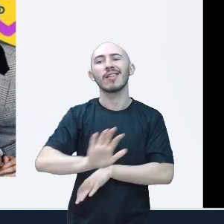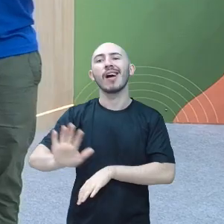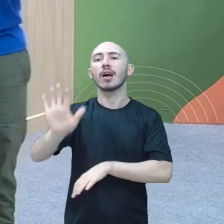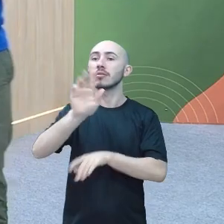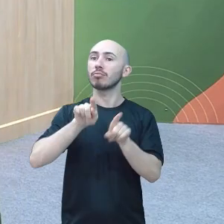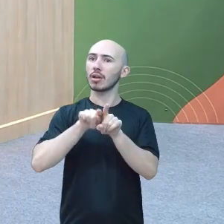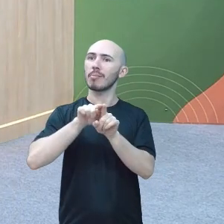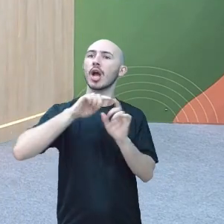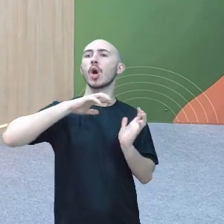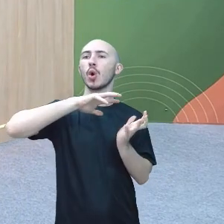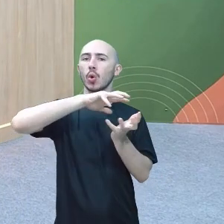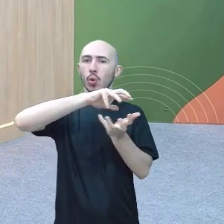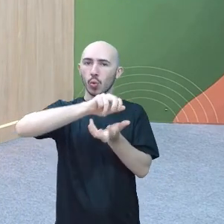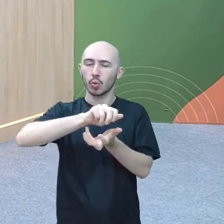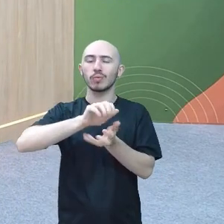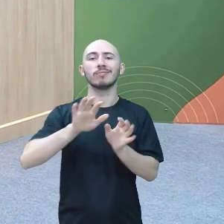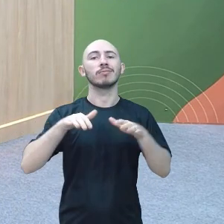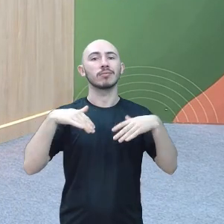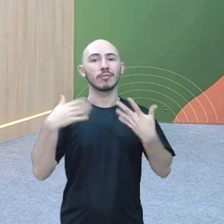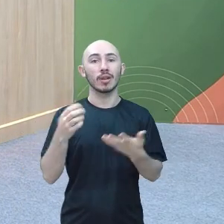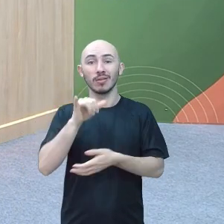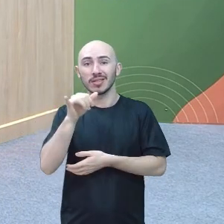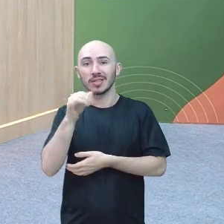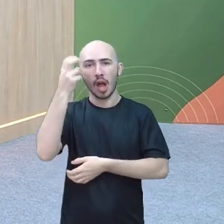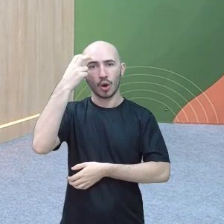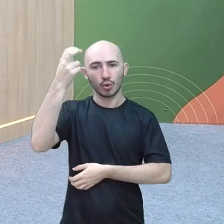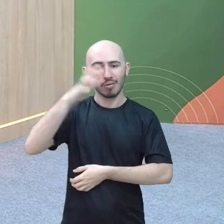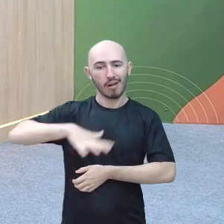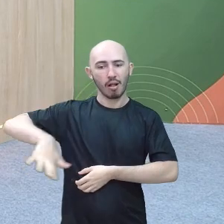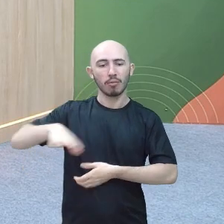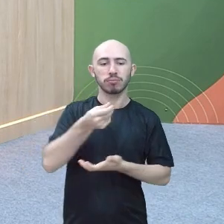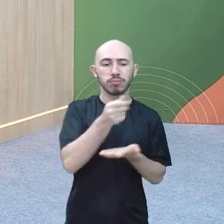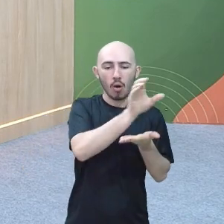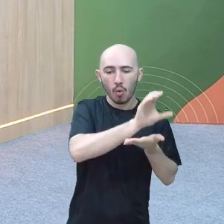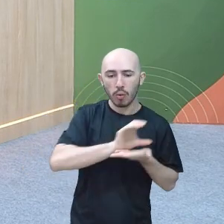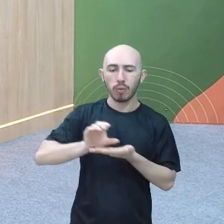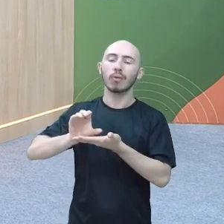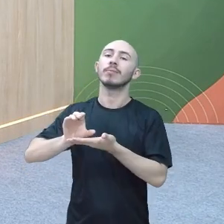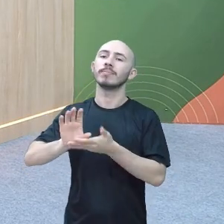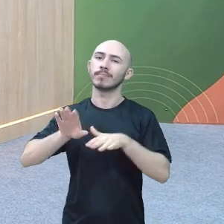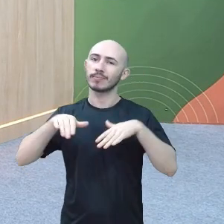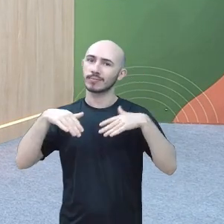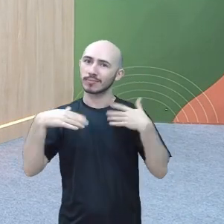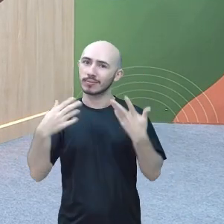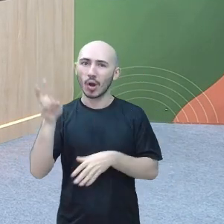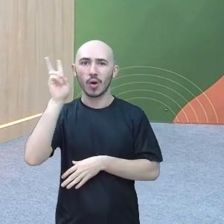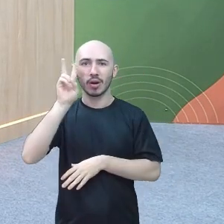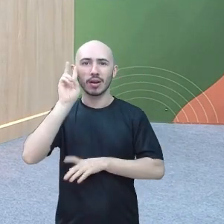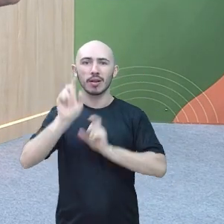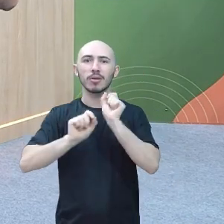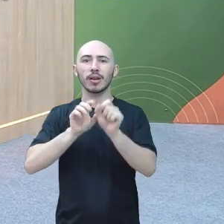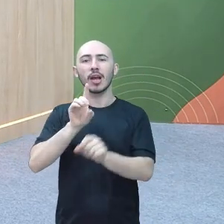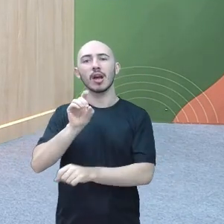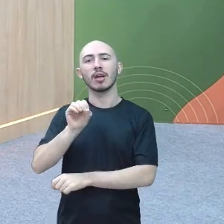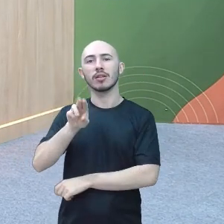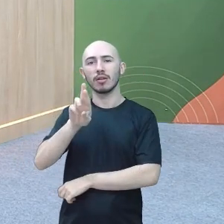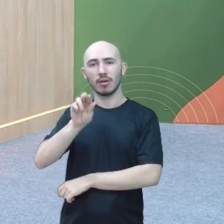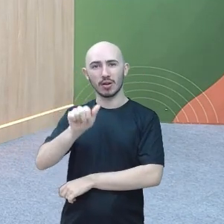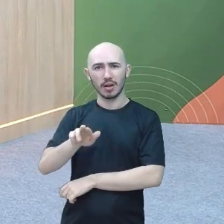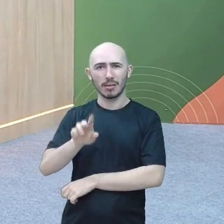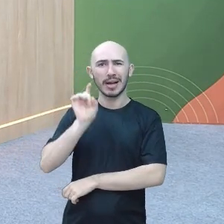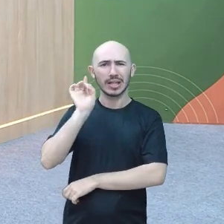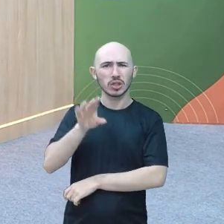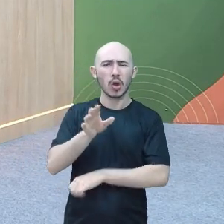mundo. Como eu falei, investir em cultura, e aí lembra que o dorama não é só filme, não é